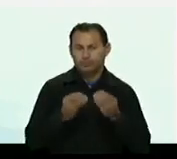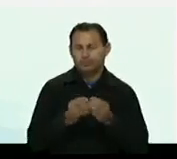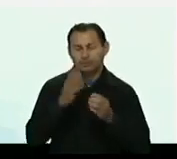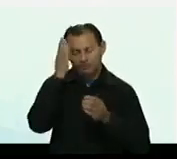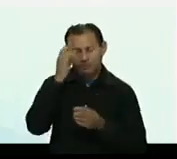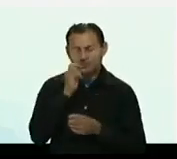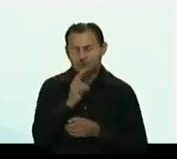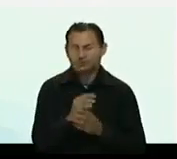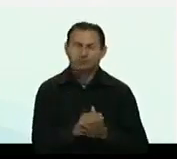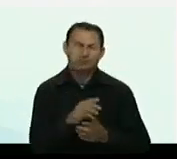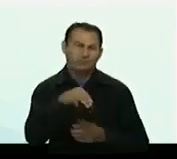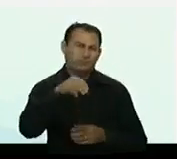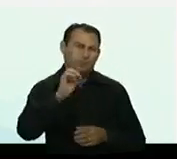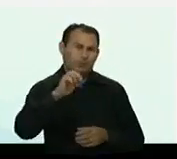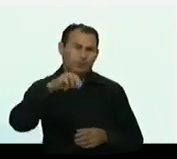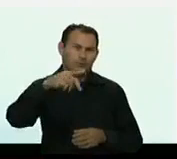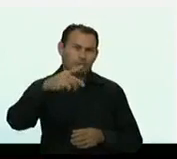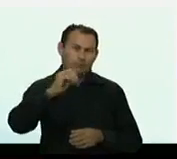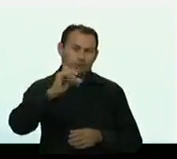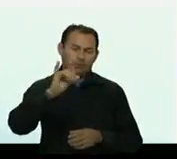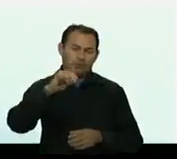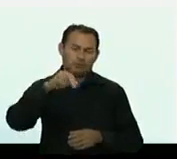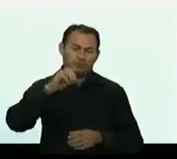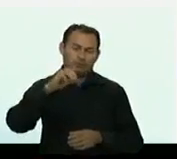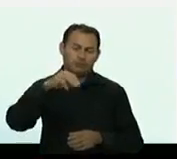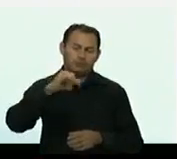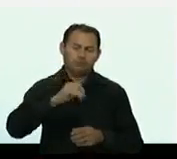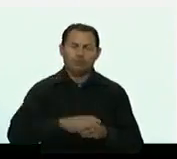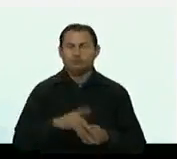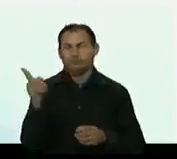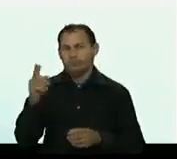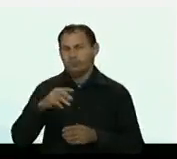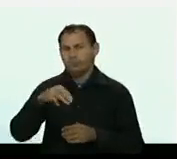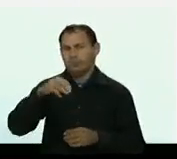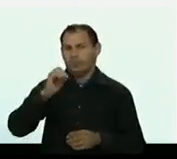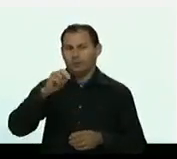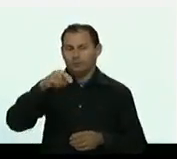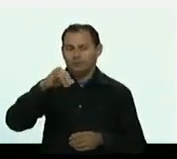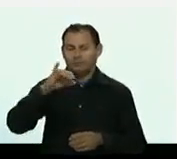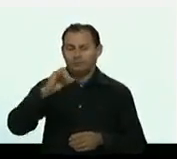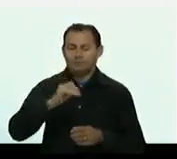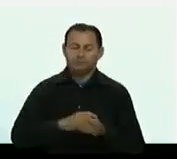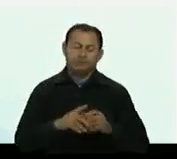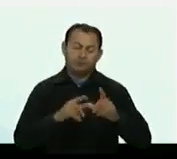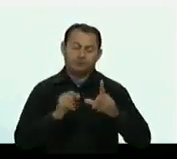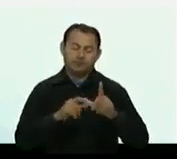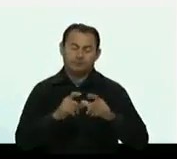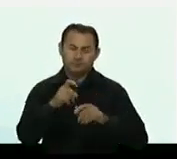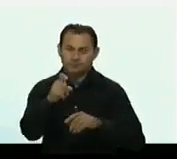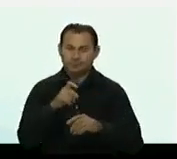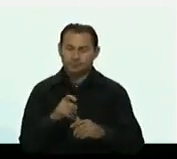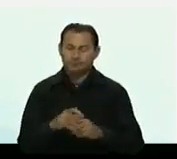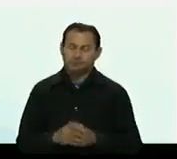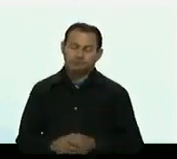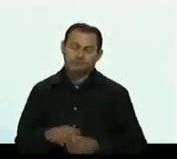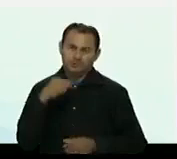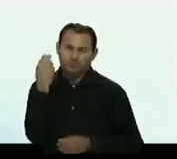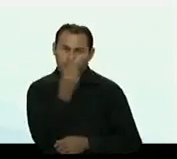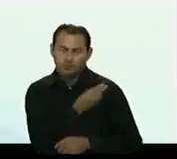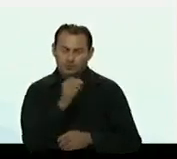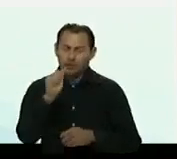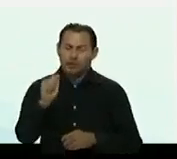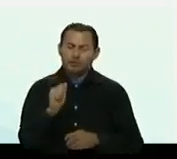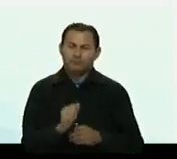como posso dizer? Esse termo aqui ele é um monômio. Ele foi obtido por uma letra, no caso, o nosso x, e o nosso